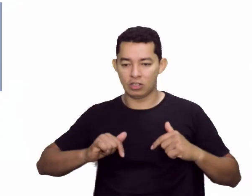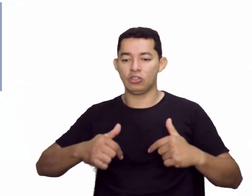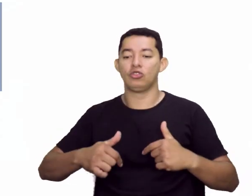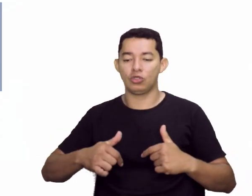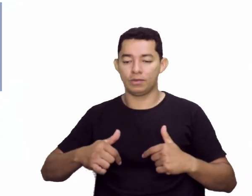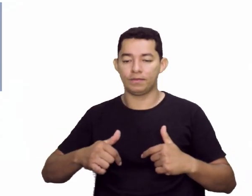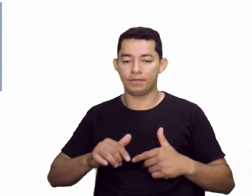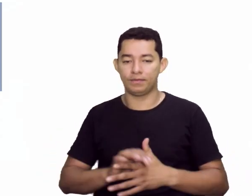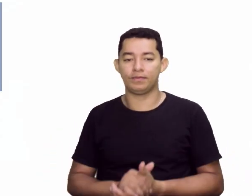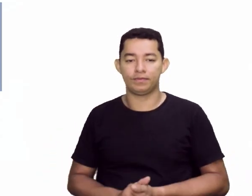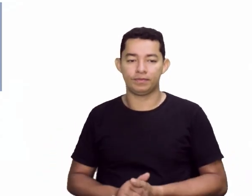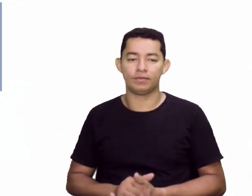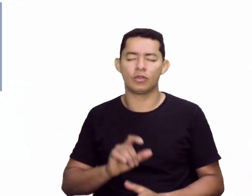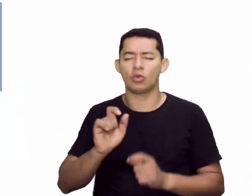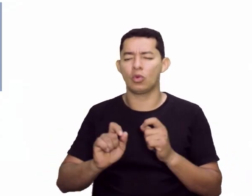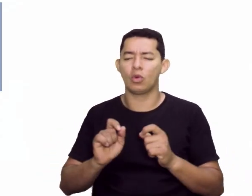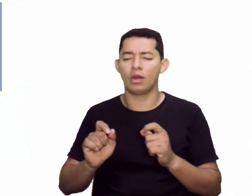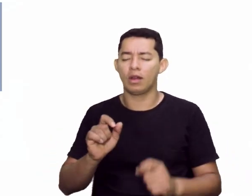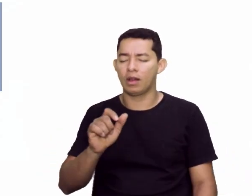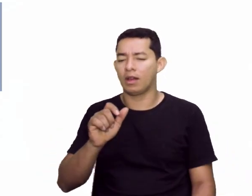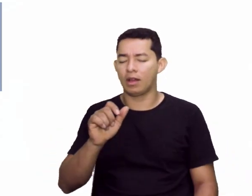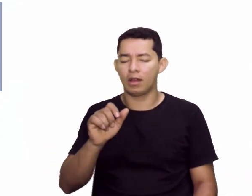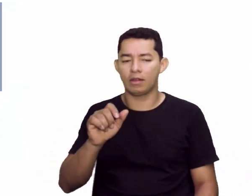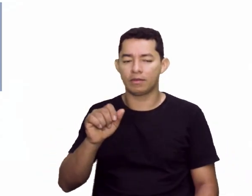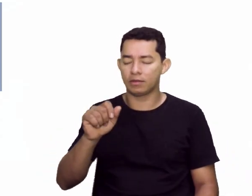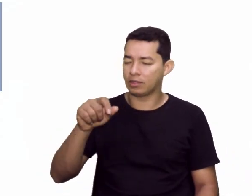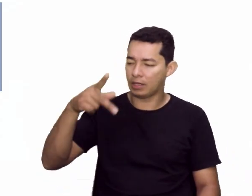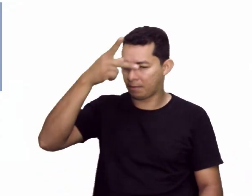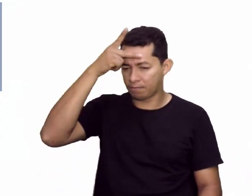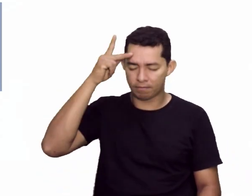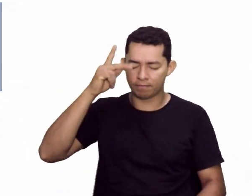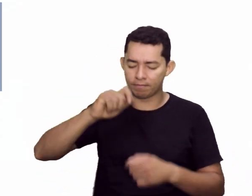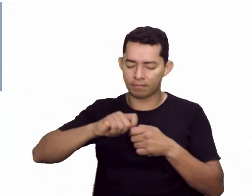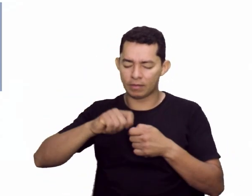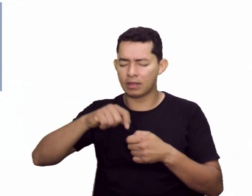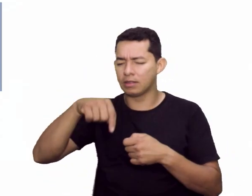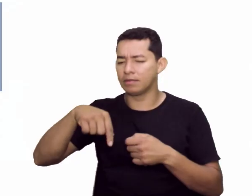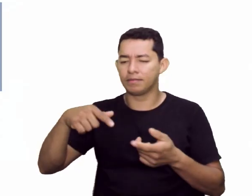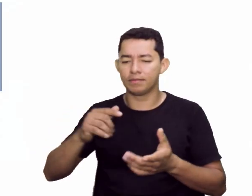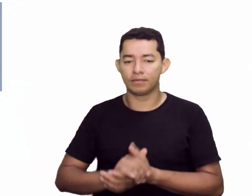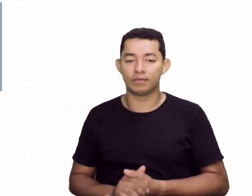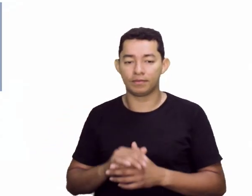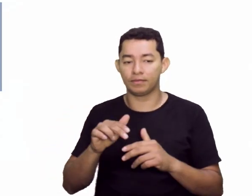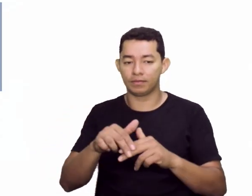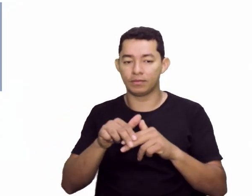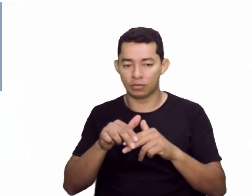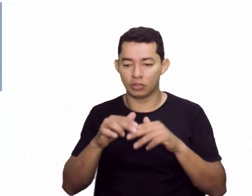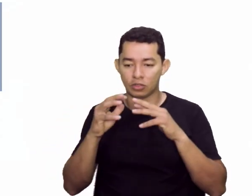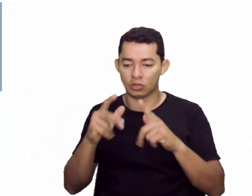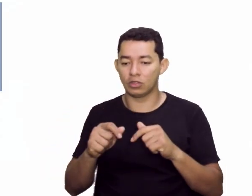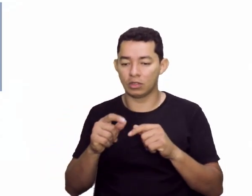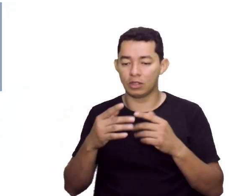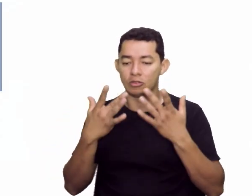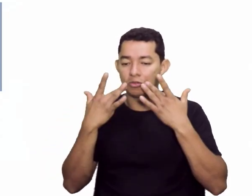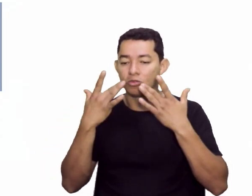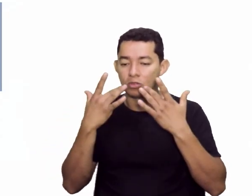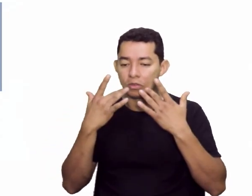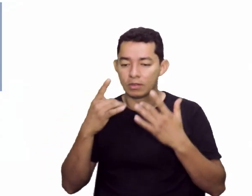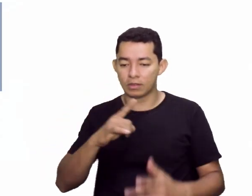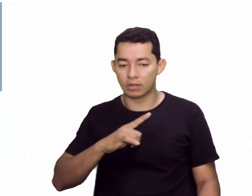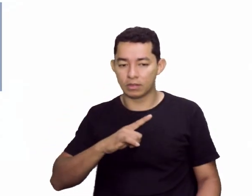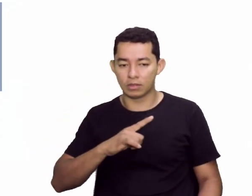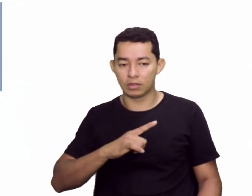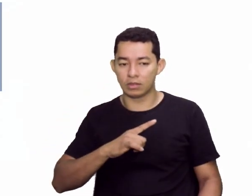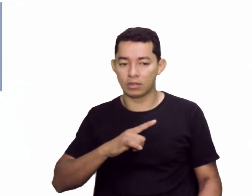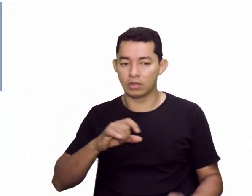com o que o ator está fazendo no palco, né? Por isso, toda peça teatral tem a estrutura do gênero